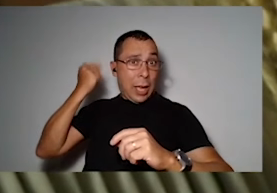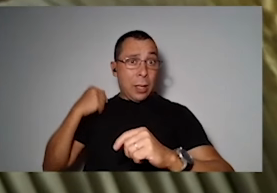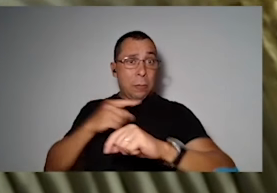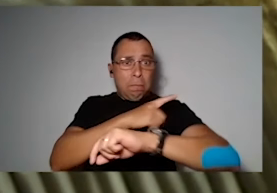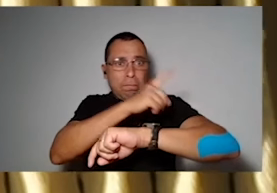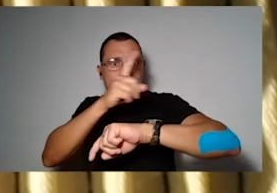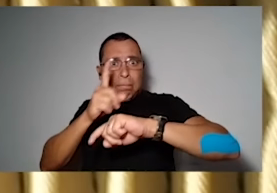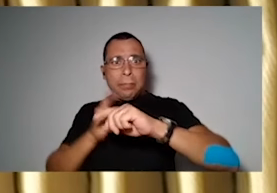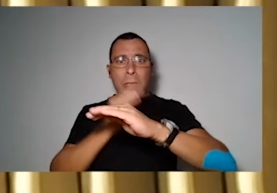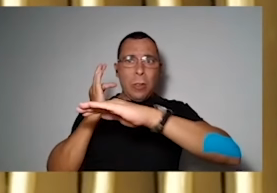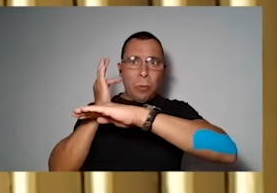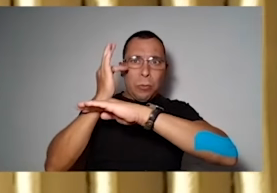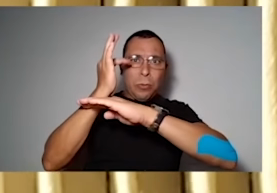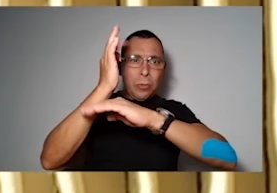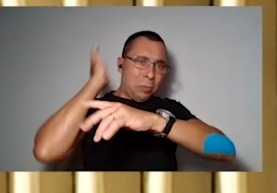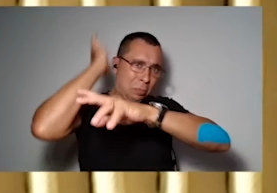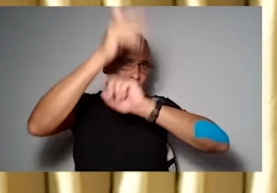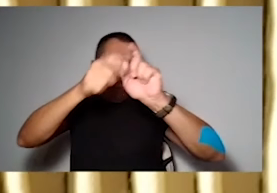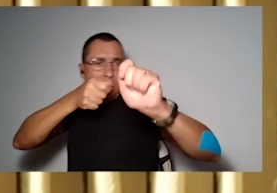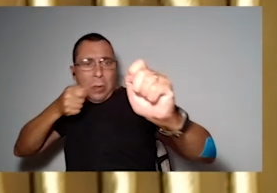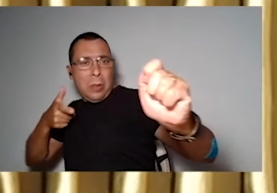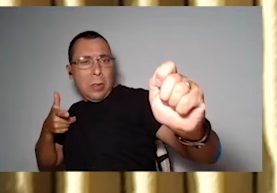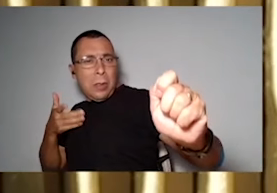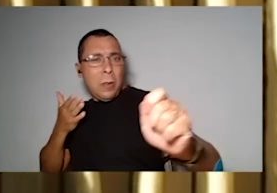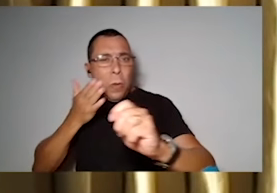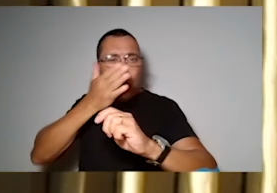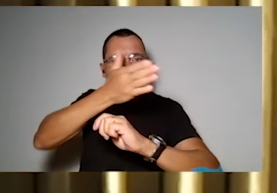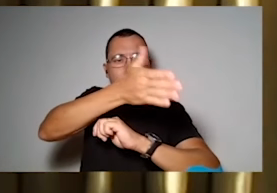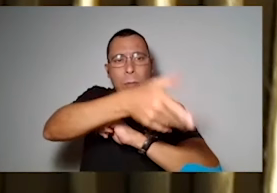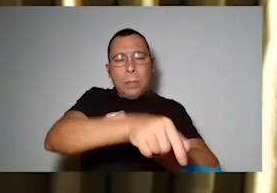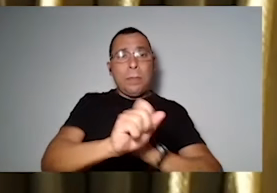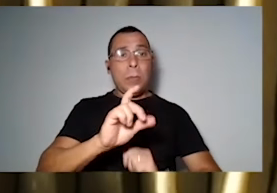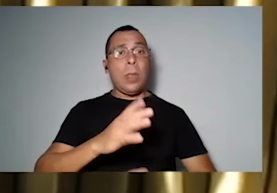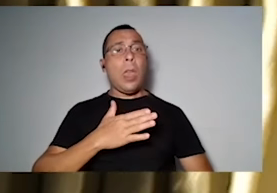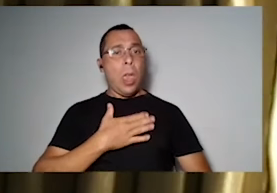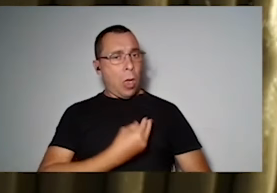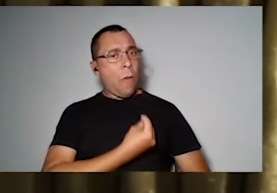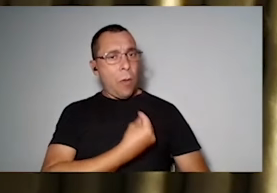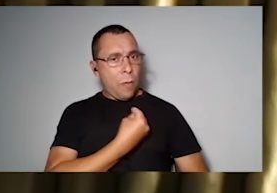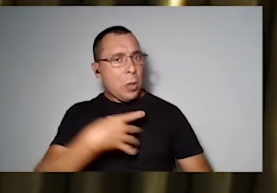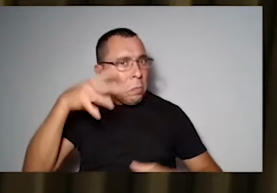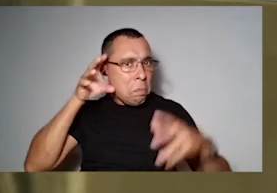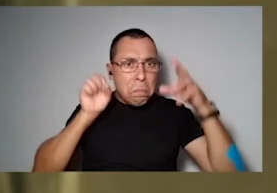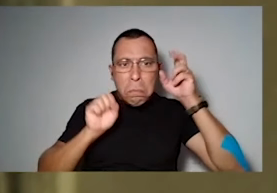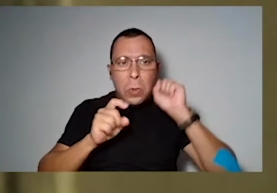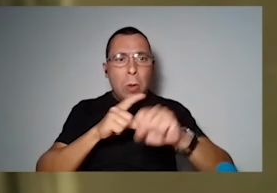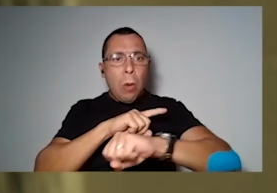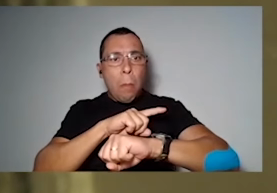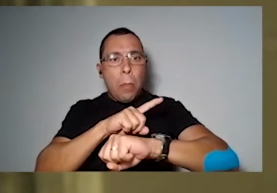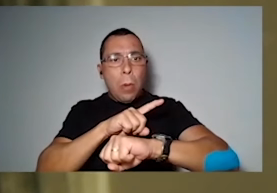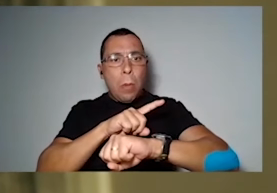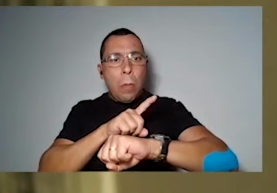no rastro do ponteiro e o futuro a me lançar flechas ansiosas e agudas. Eu vivia a ouvir o tic-tac